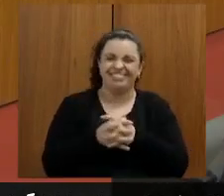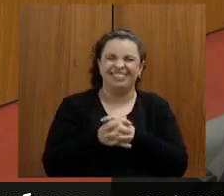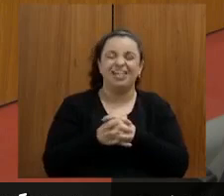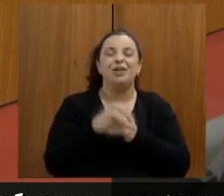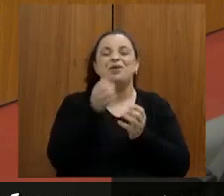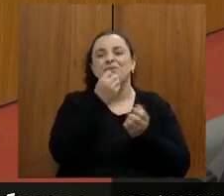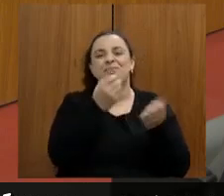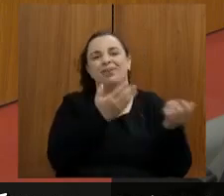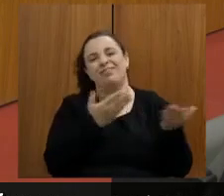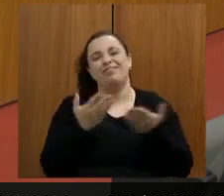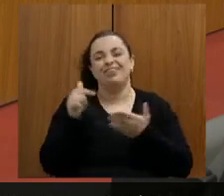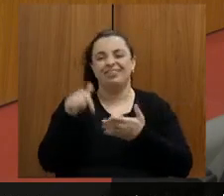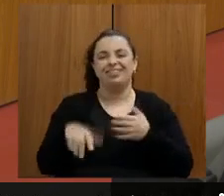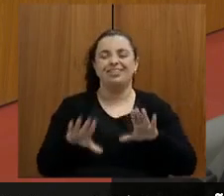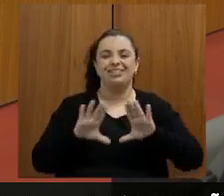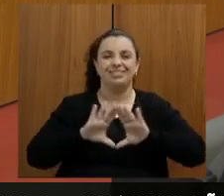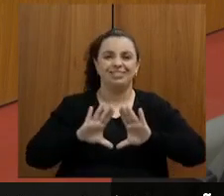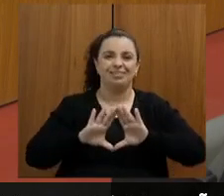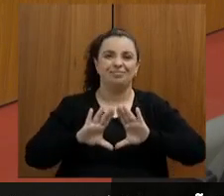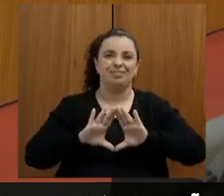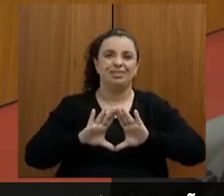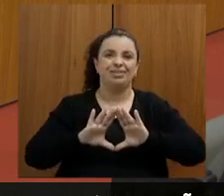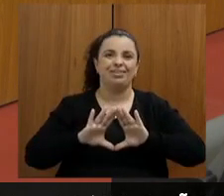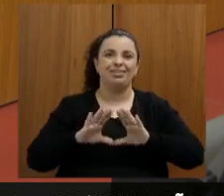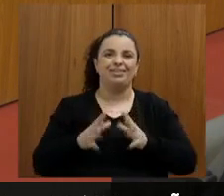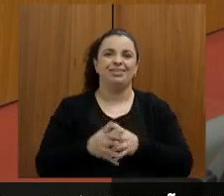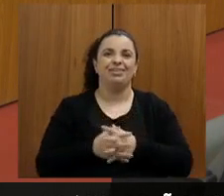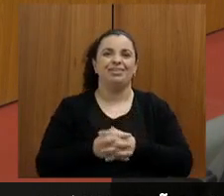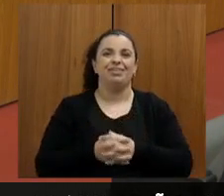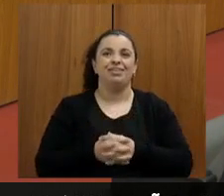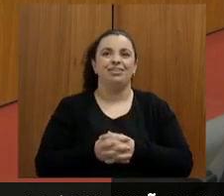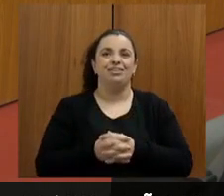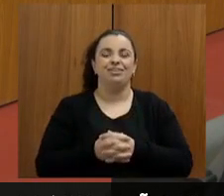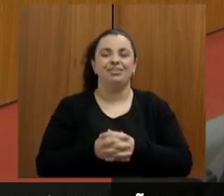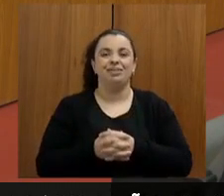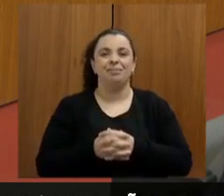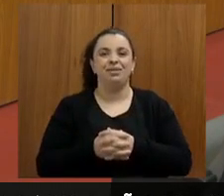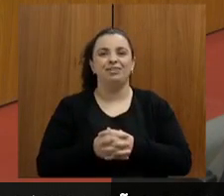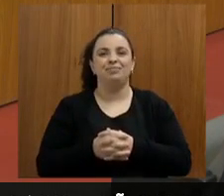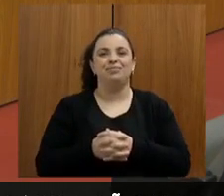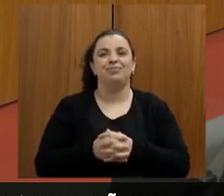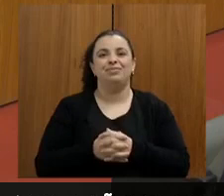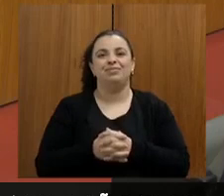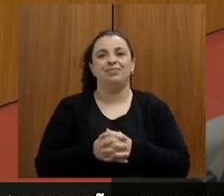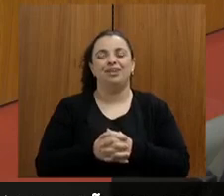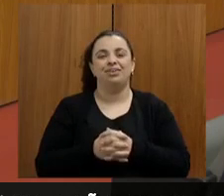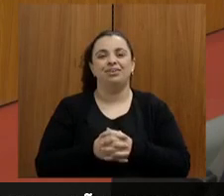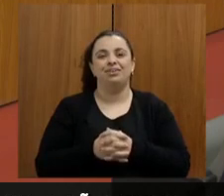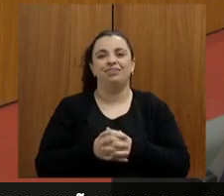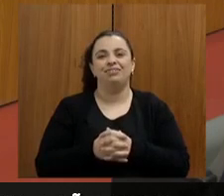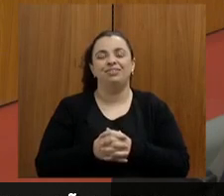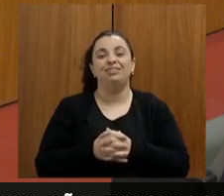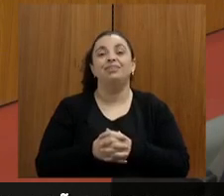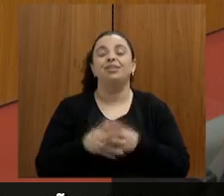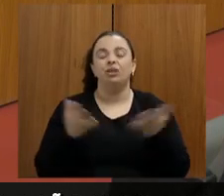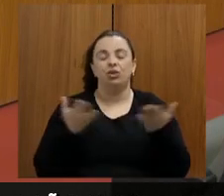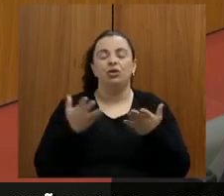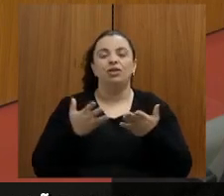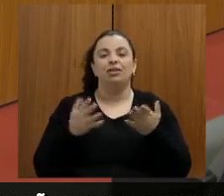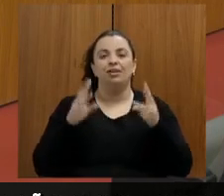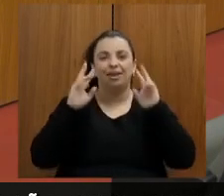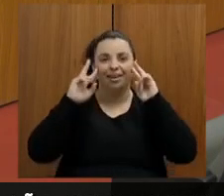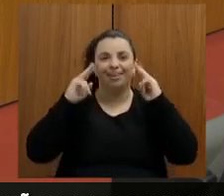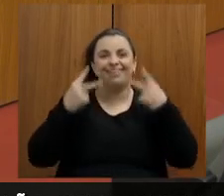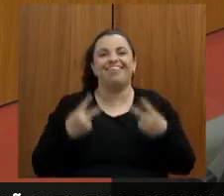bem-vindo nesta casa e eu queria assim primeiro reconhecer nesse